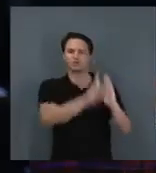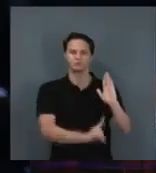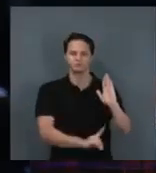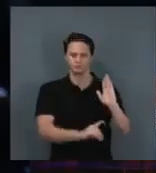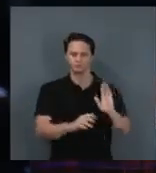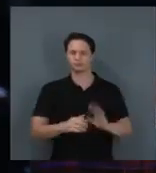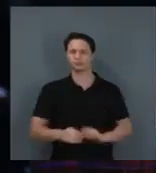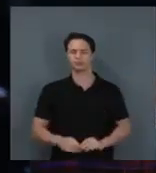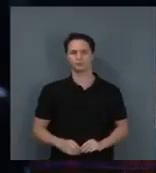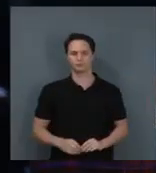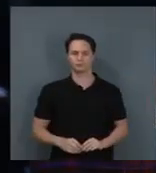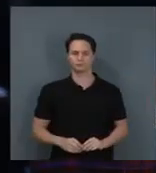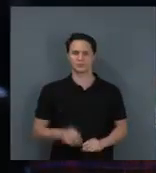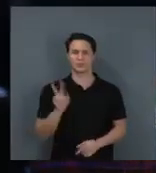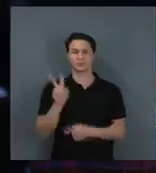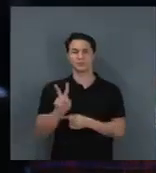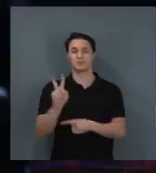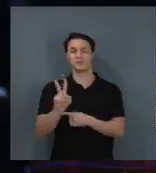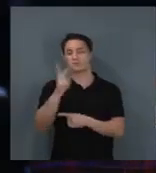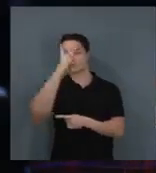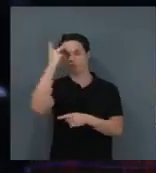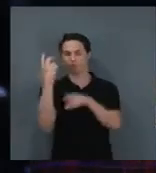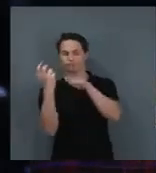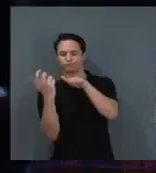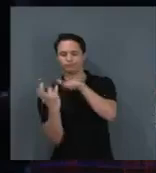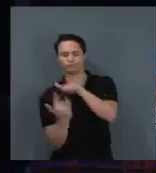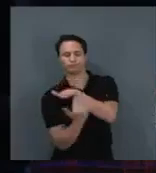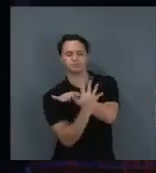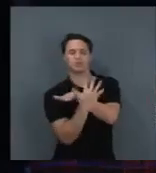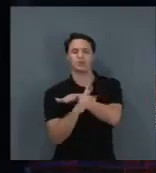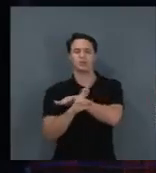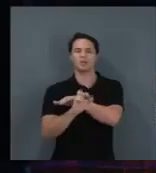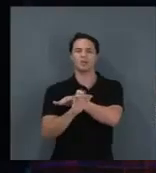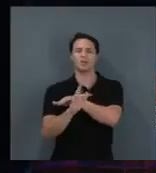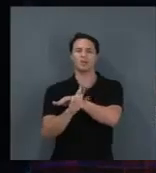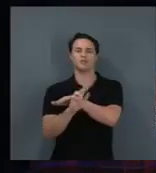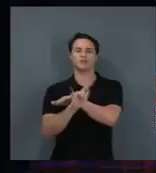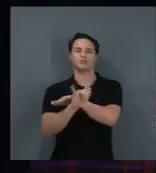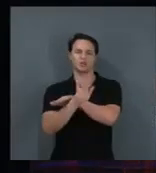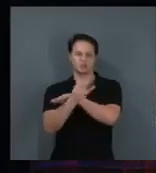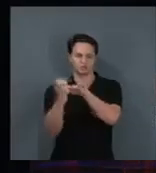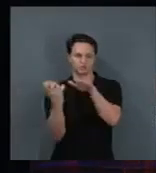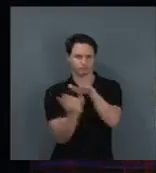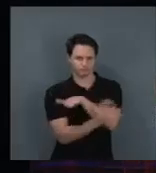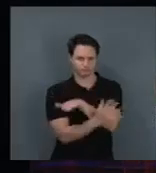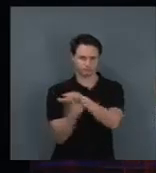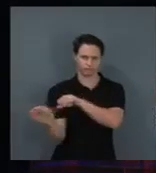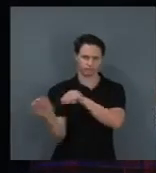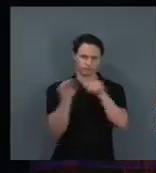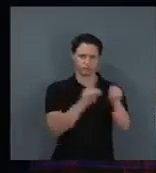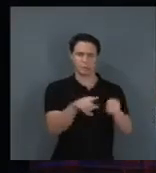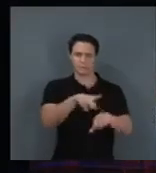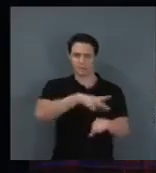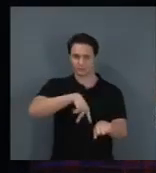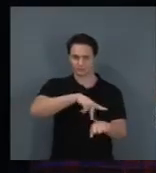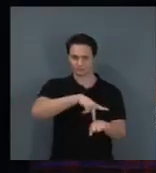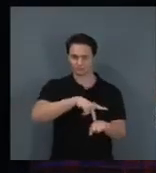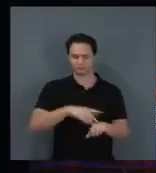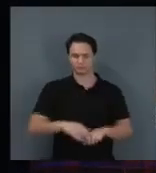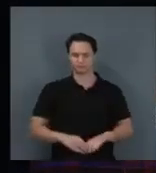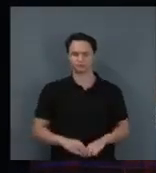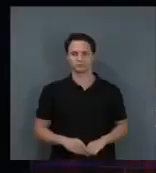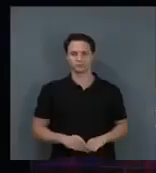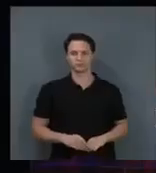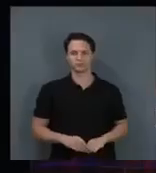Ele defendeu refugiados, ele defendeu migrantes e imigrantes,